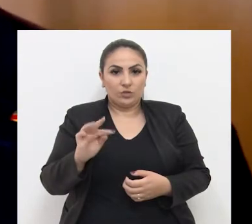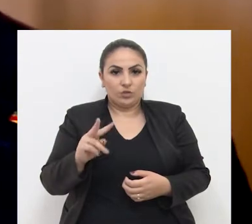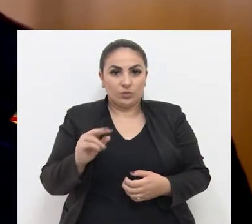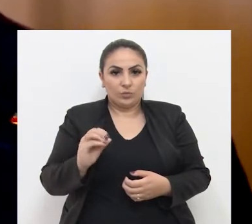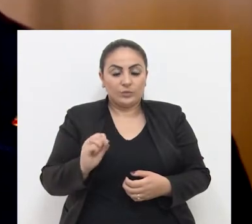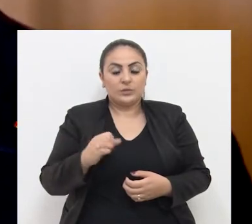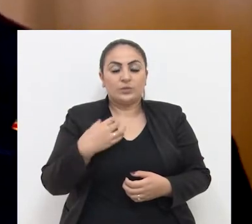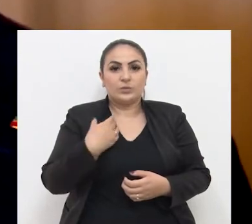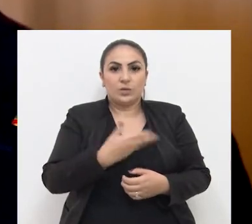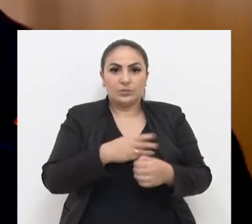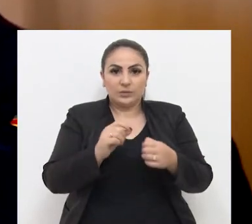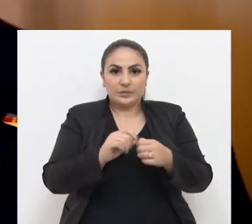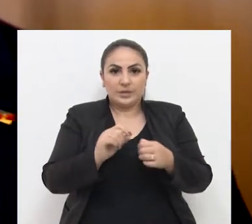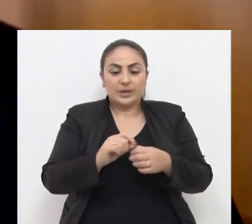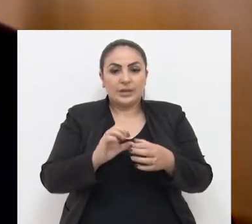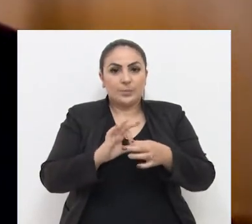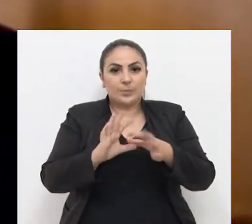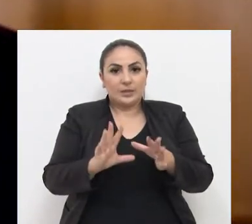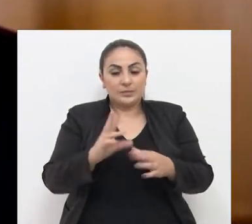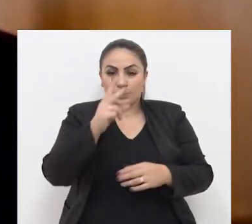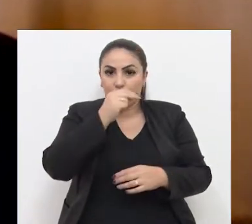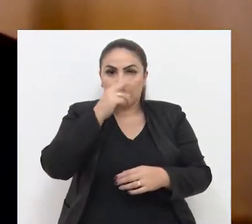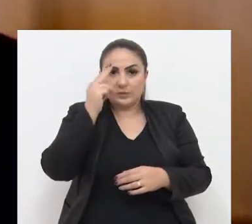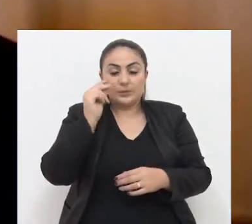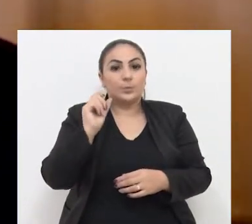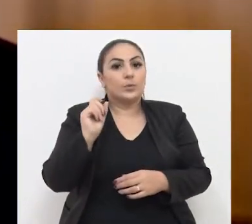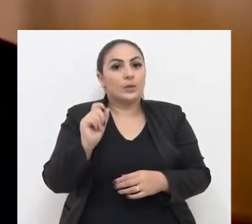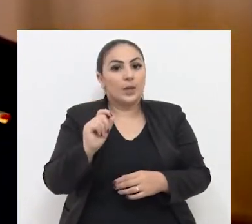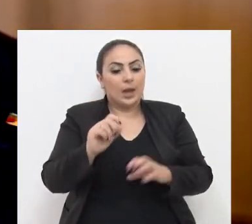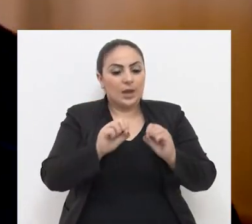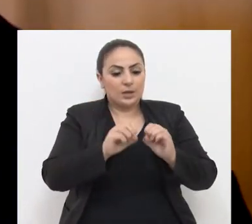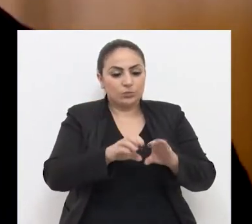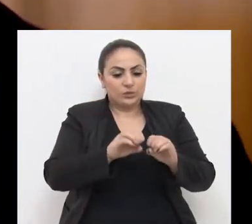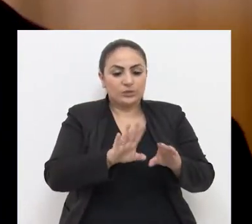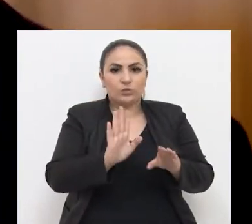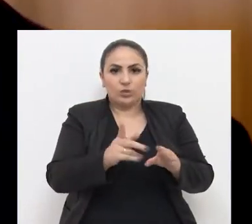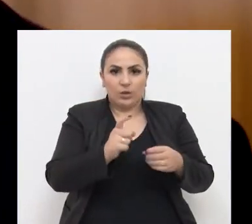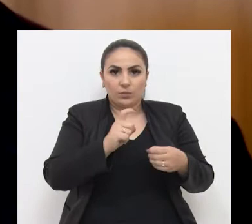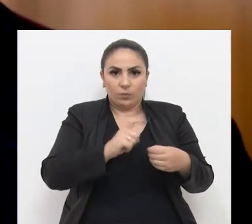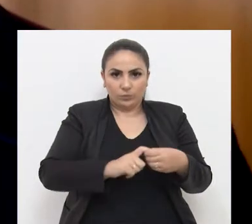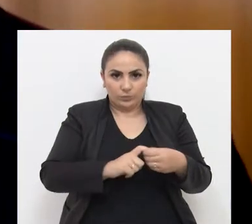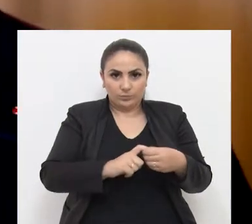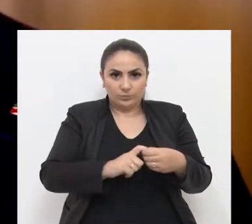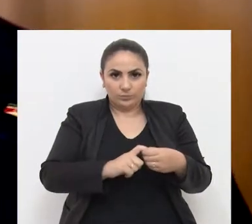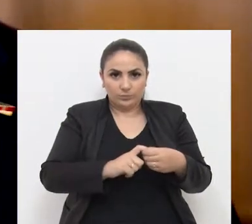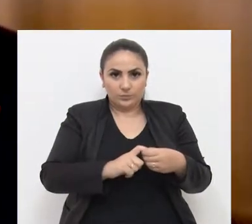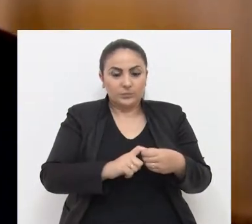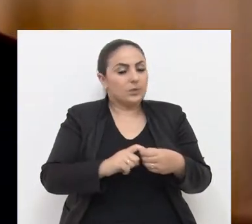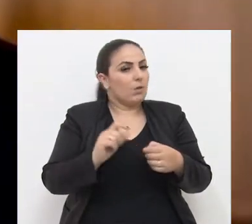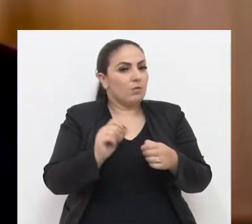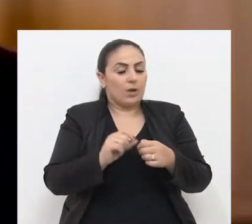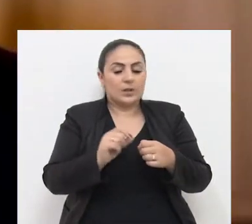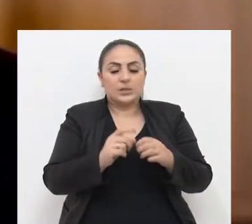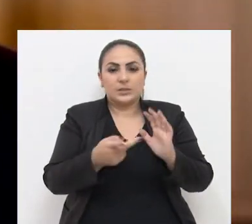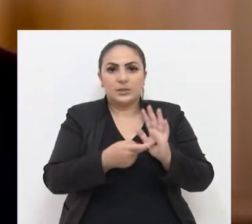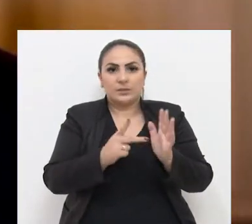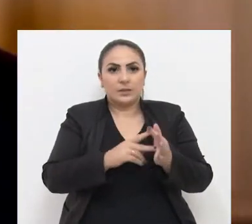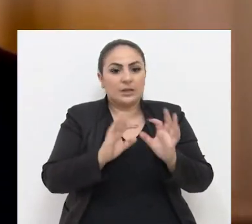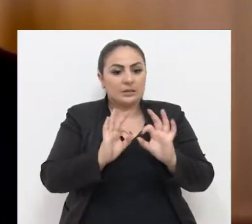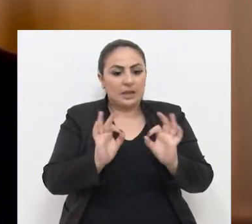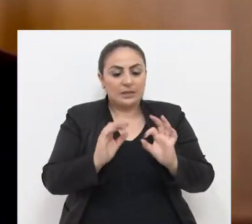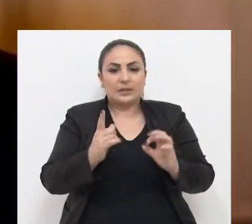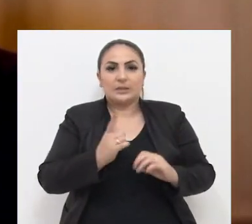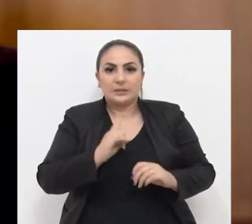fazer essa liberação para os municípios onde a educação já estiver retornando, porque não faz sentido